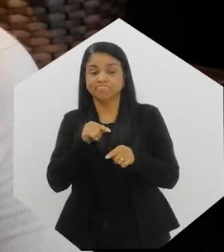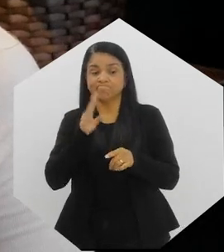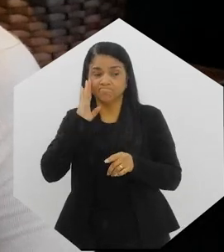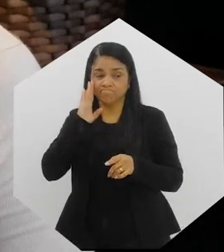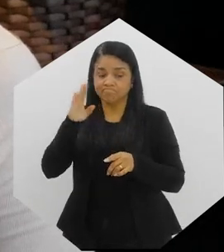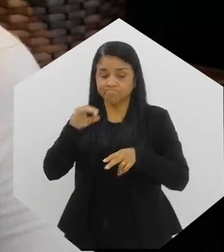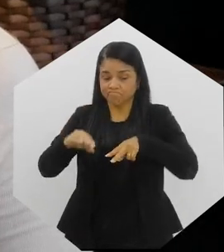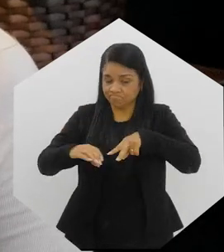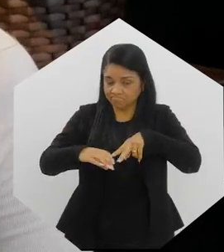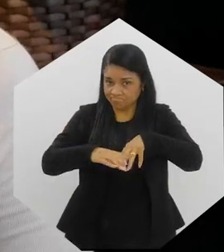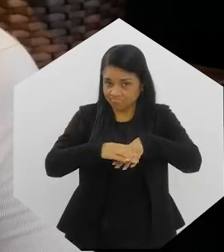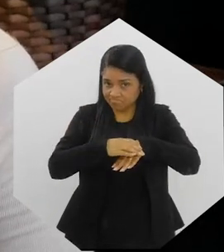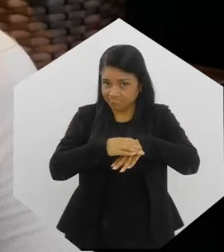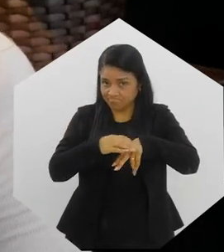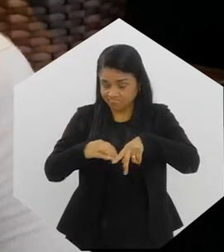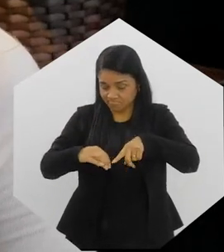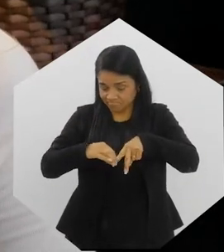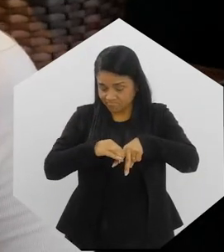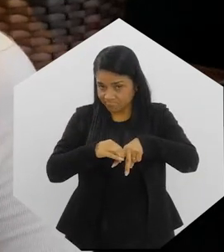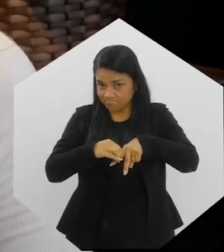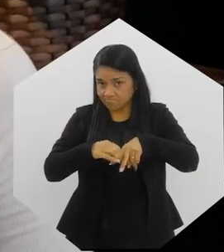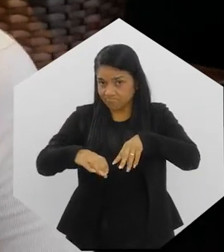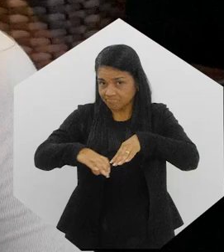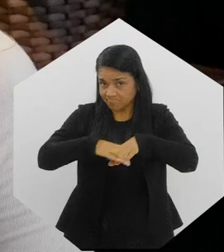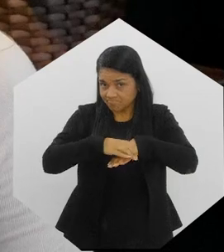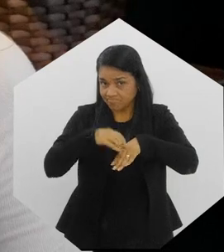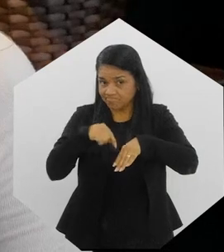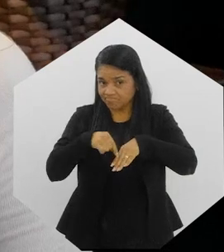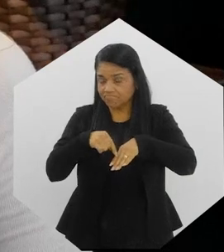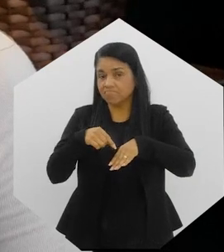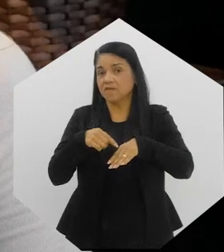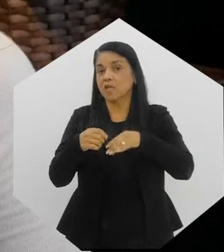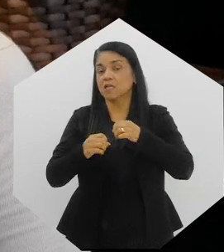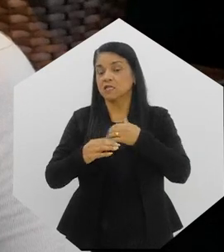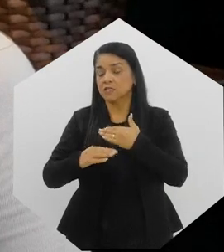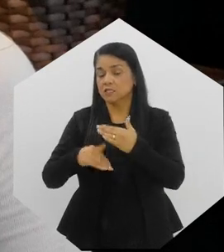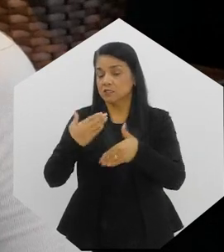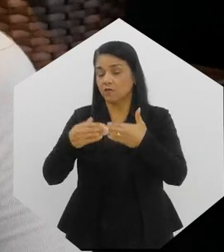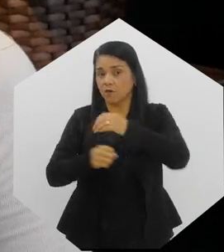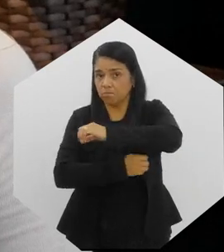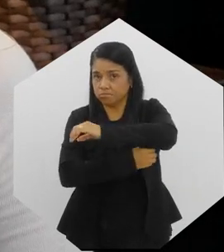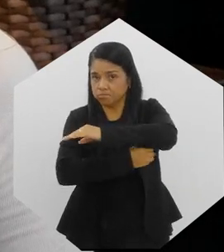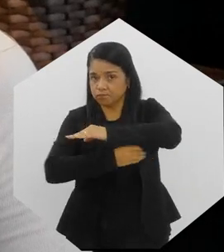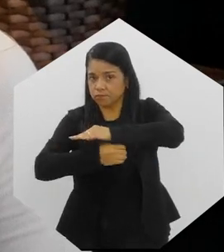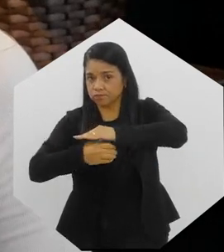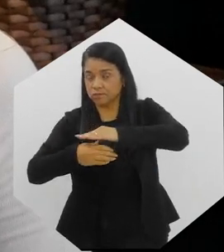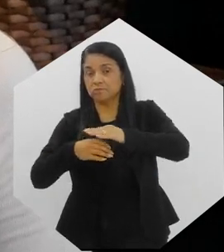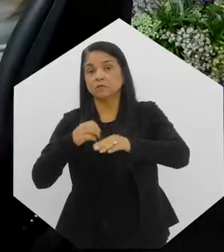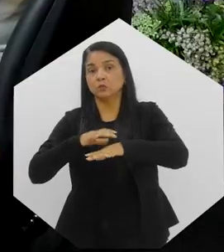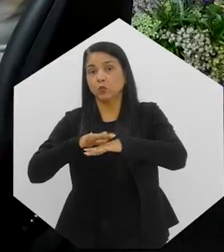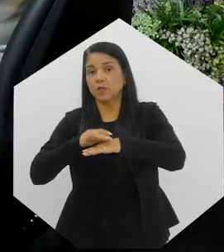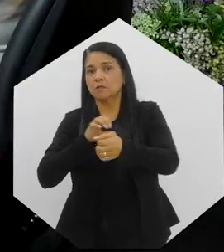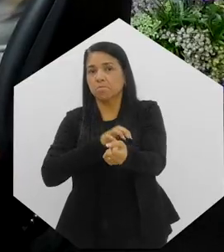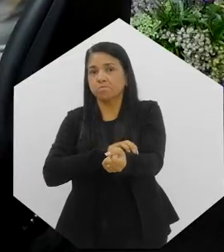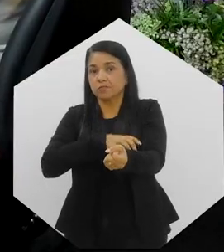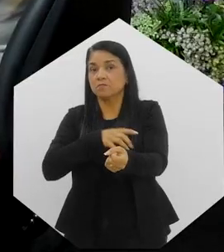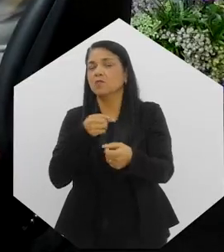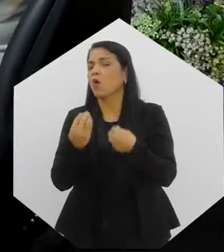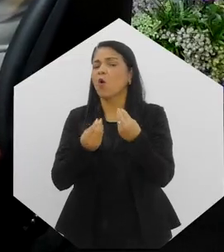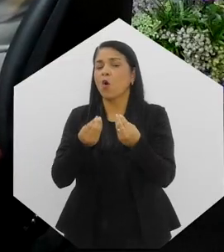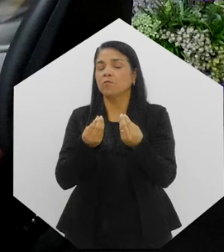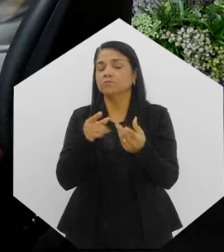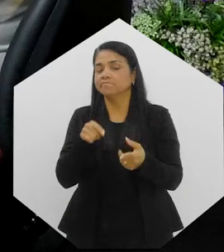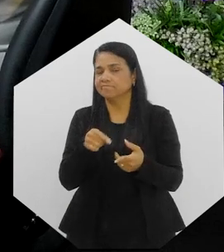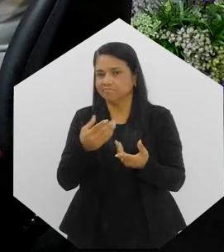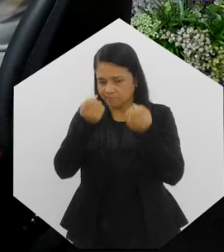ortopédica é um risco aí para desenvolvimento de trombose. Eu queria que o senhor explicasse sobre essa prevalência desse risco nesse tipo